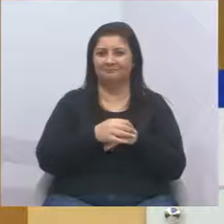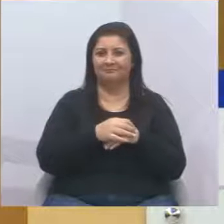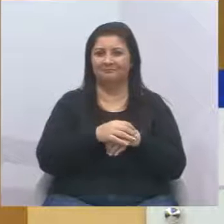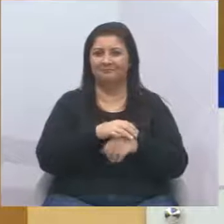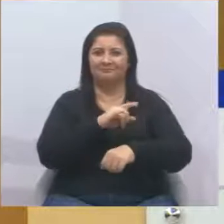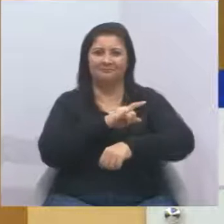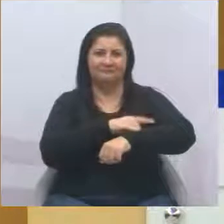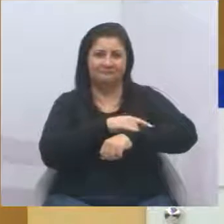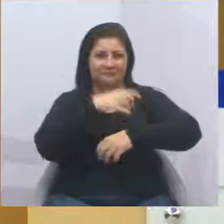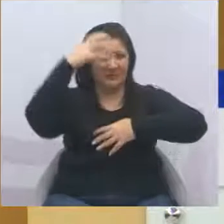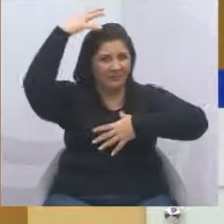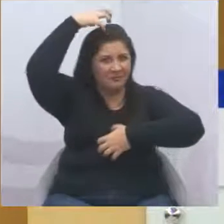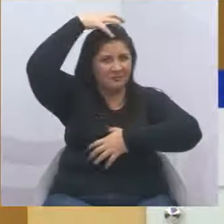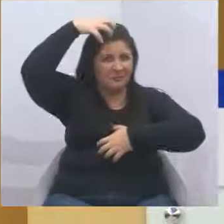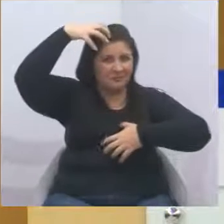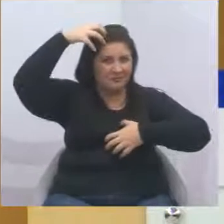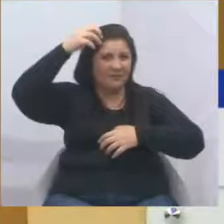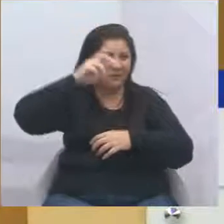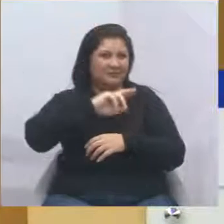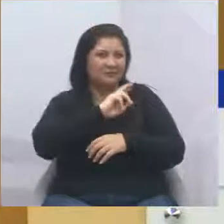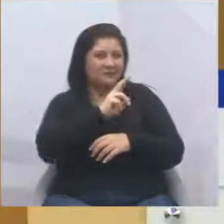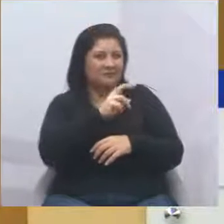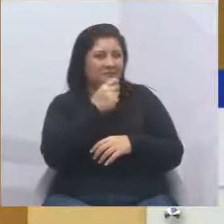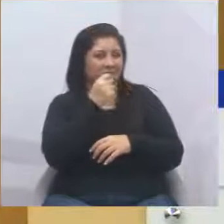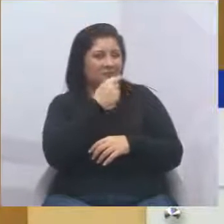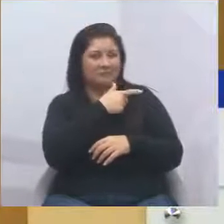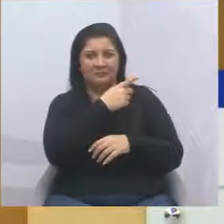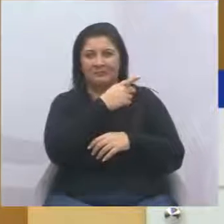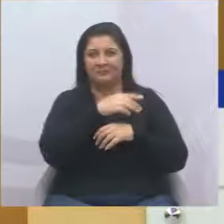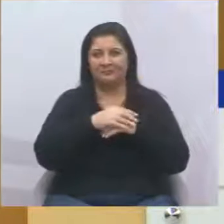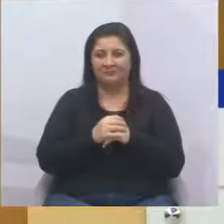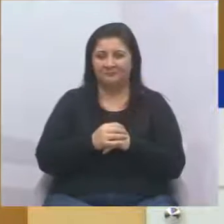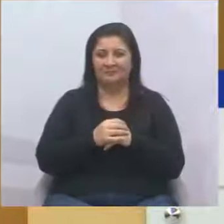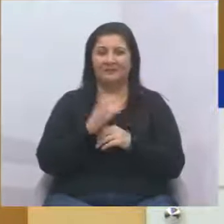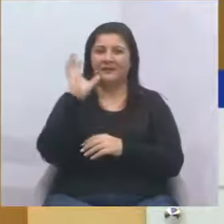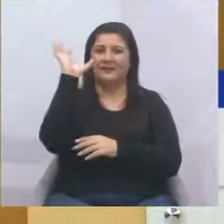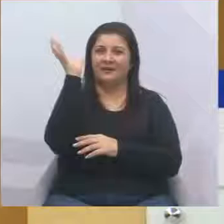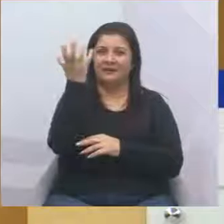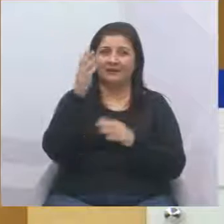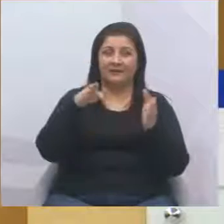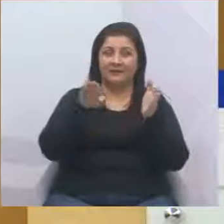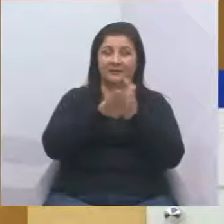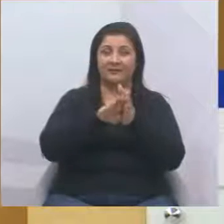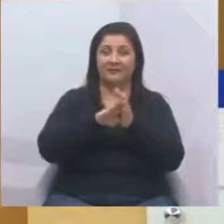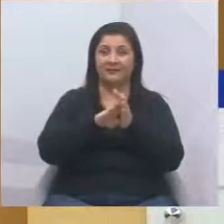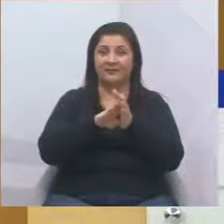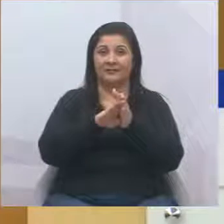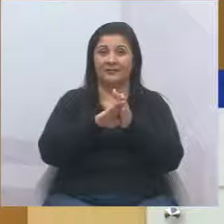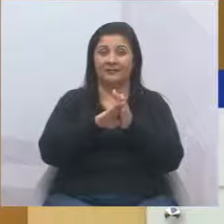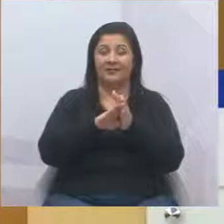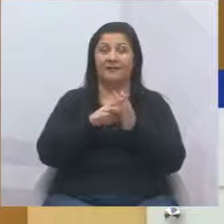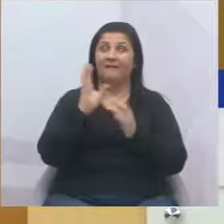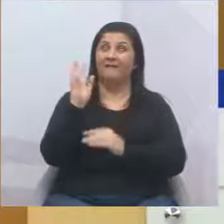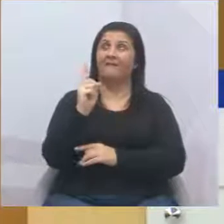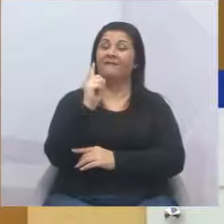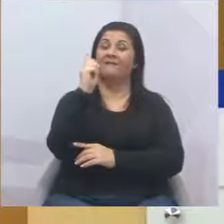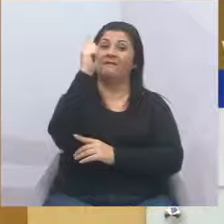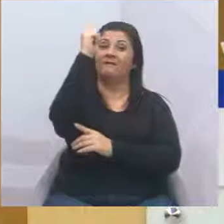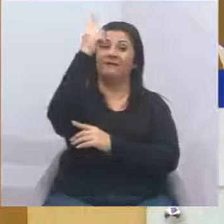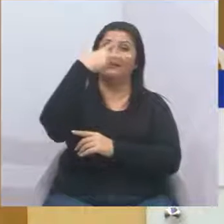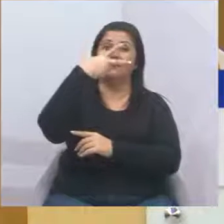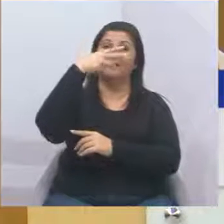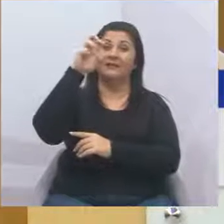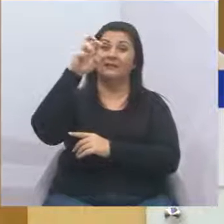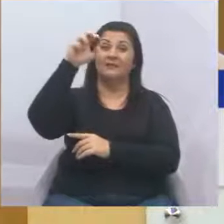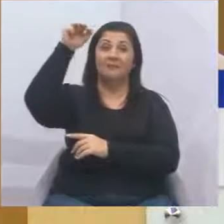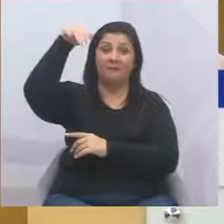da floresta. Essa árvore atinge de 7 a 25 metros de altura, é nativa da África